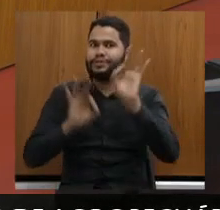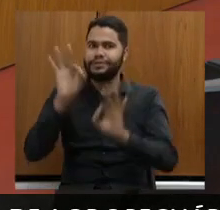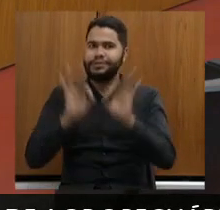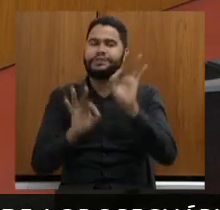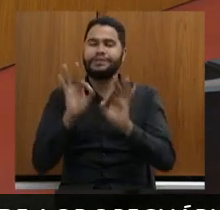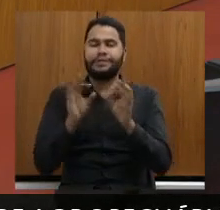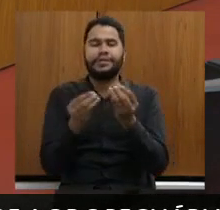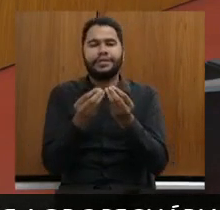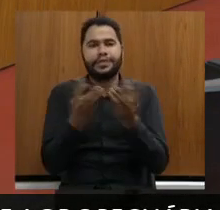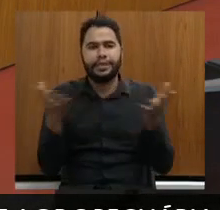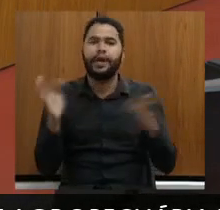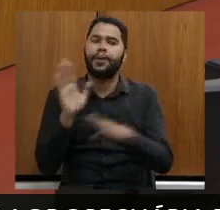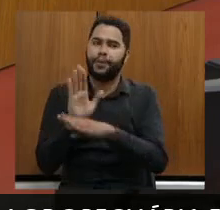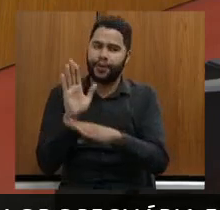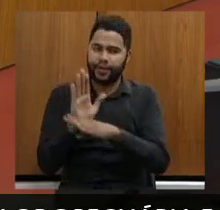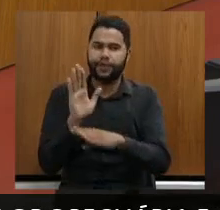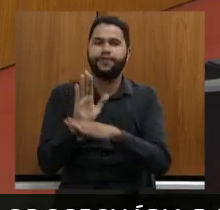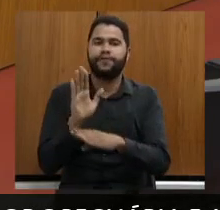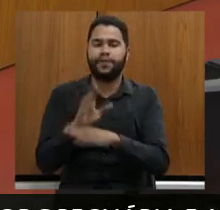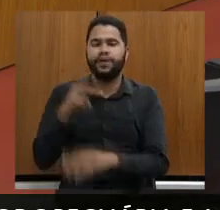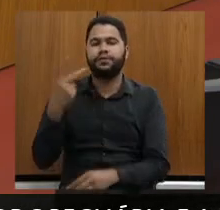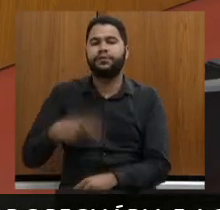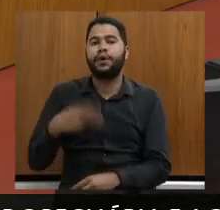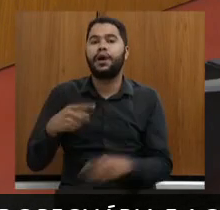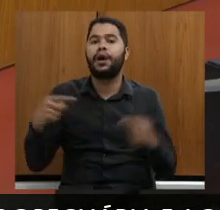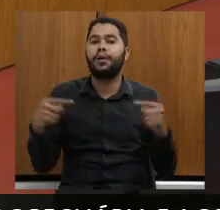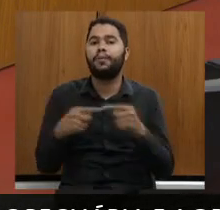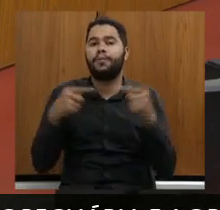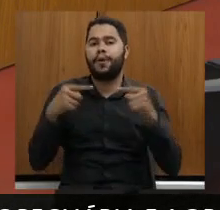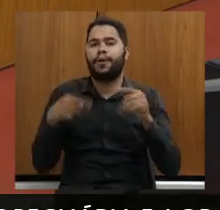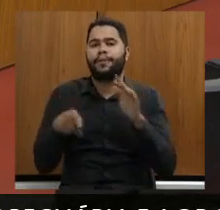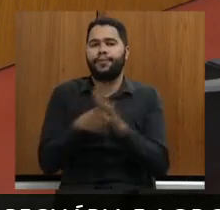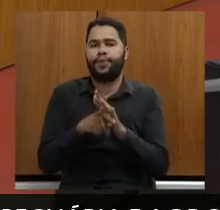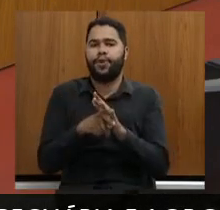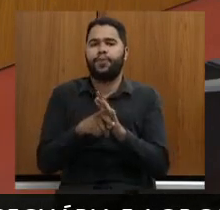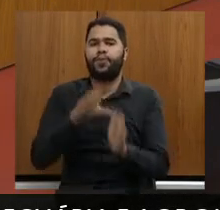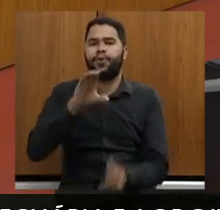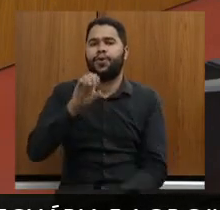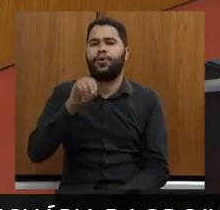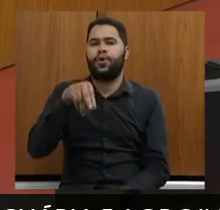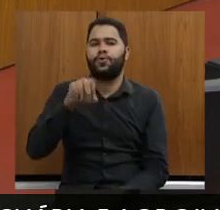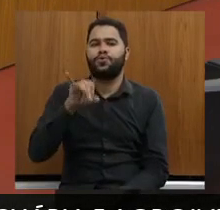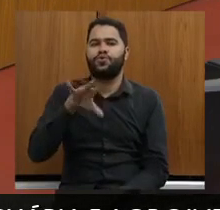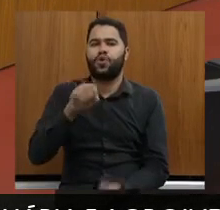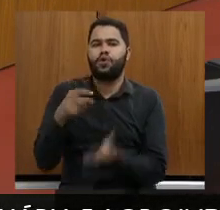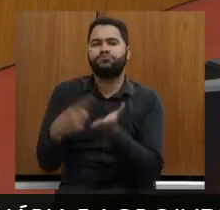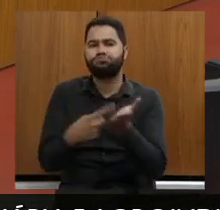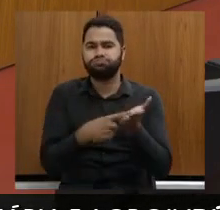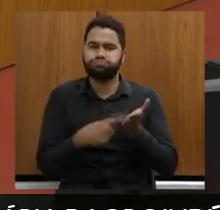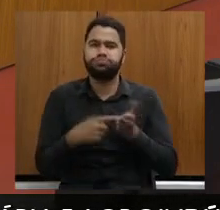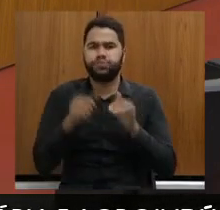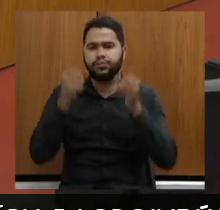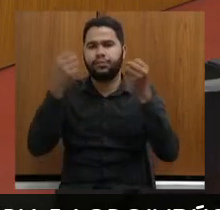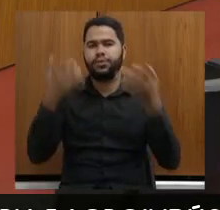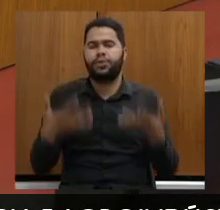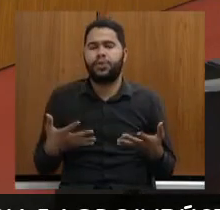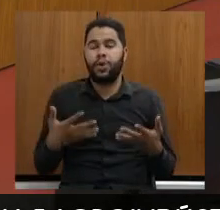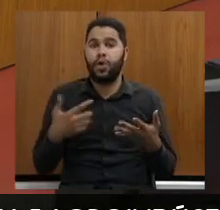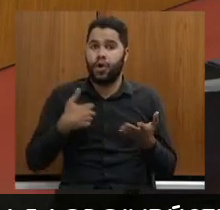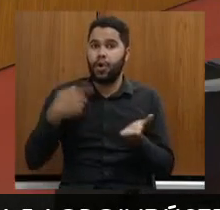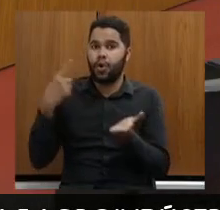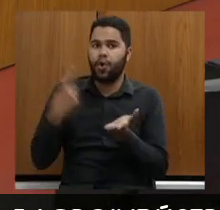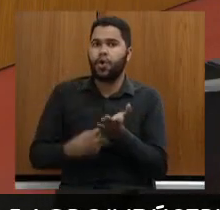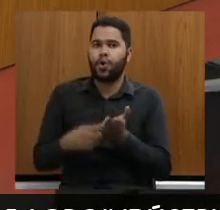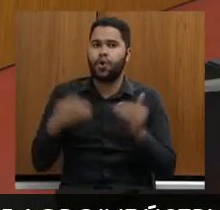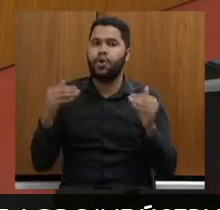isso vai trazer muitos benefícios aí para cadeia relação aos Consórcios do Senhor já falou eu concordo plenamente eu